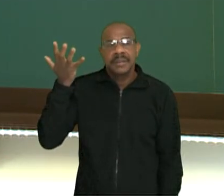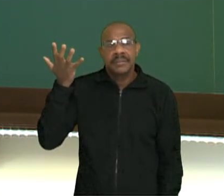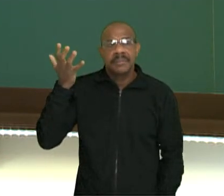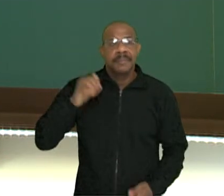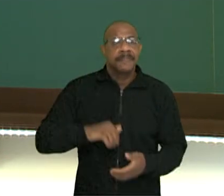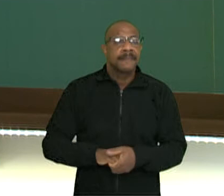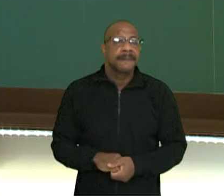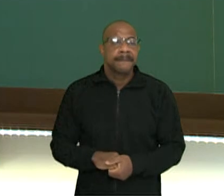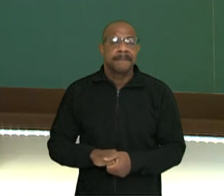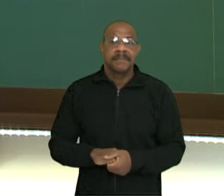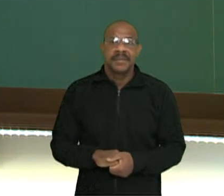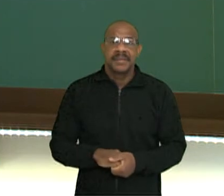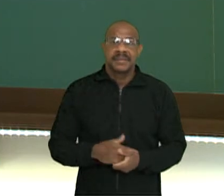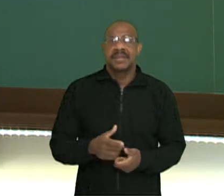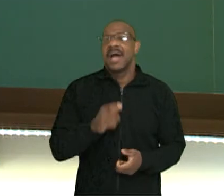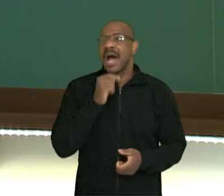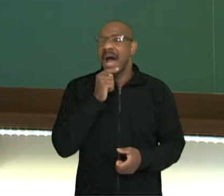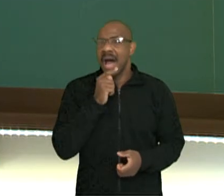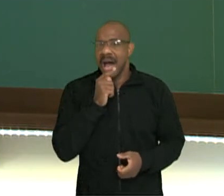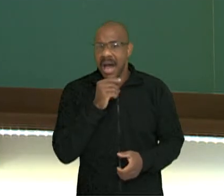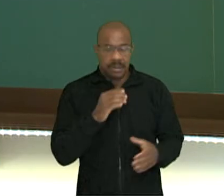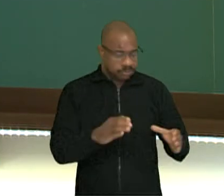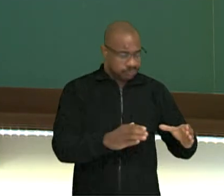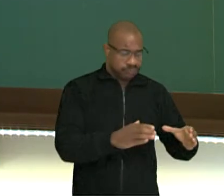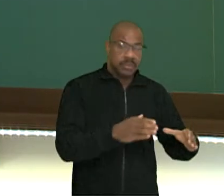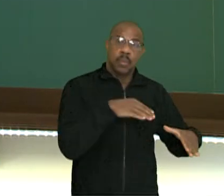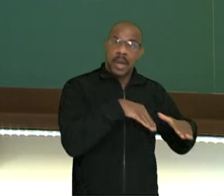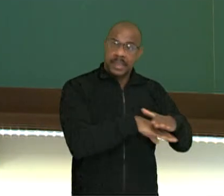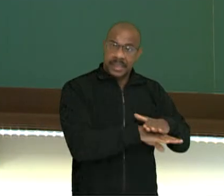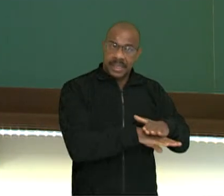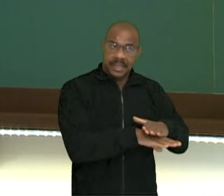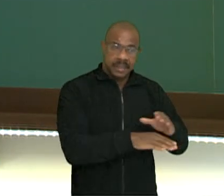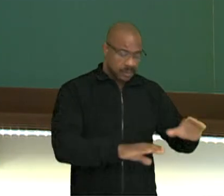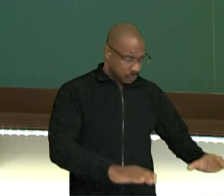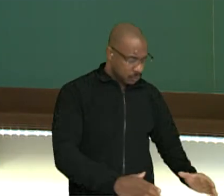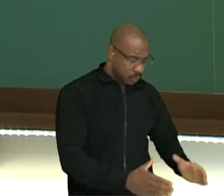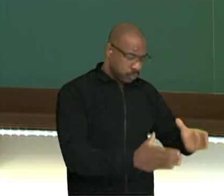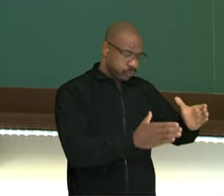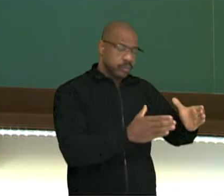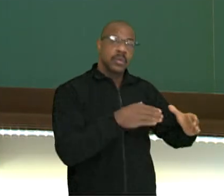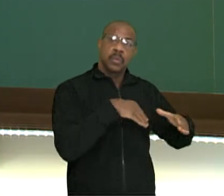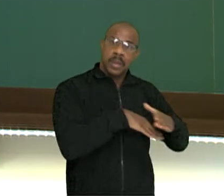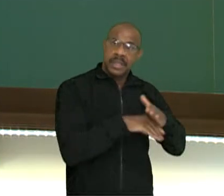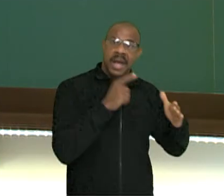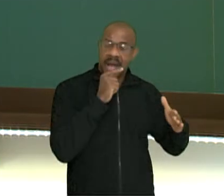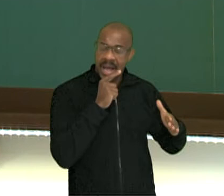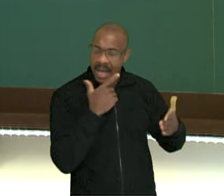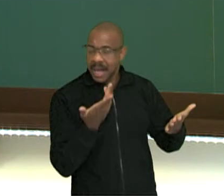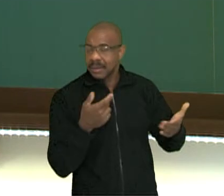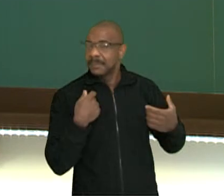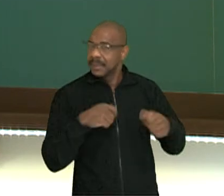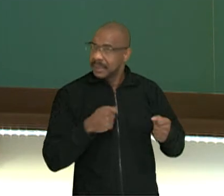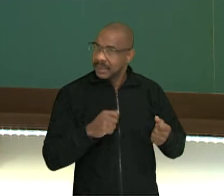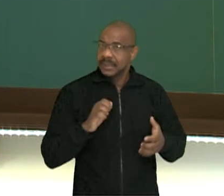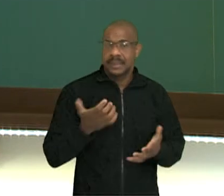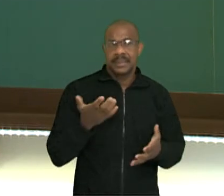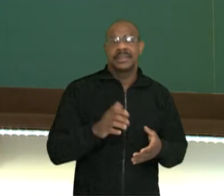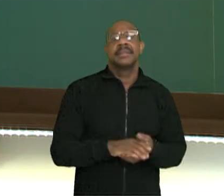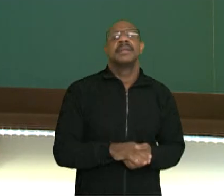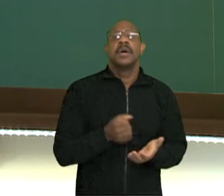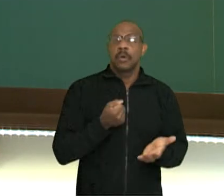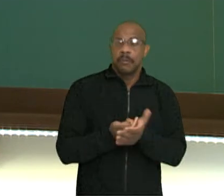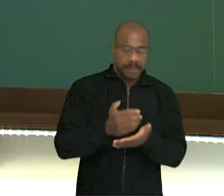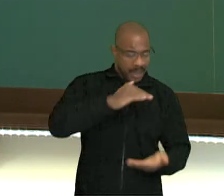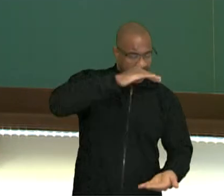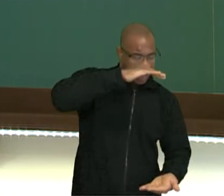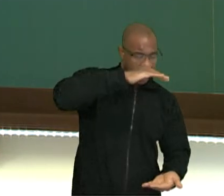ó, acumulando água, fazendo estoque de água em diferentes maneiras, como galões,